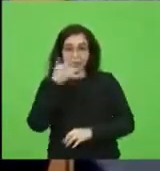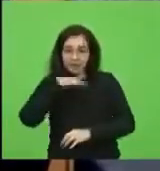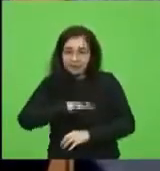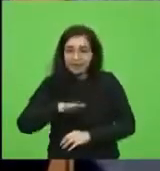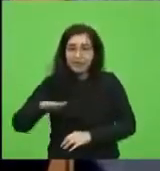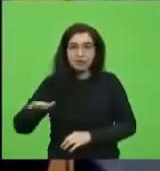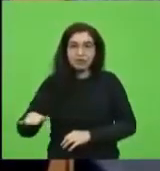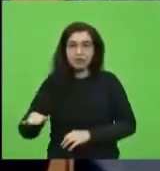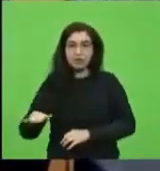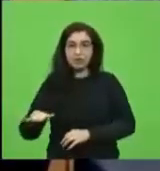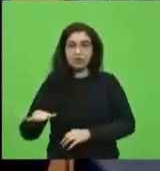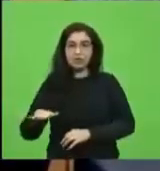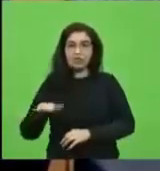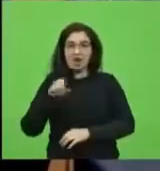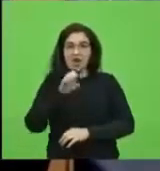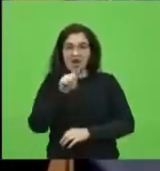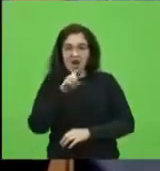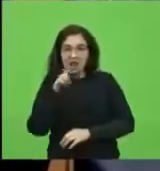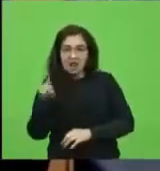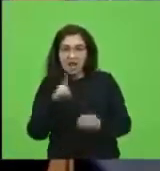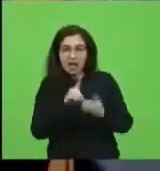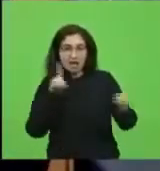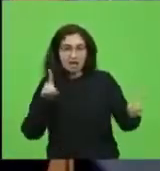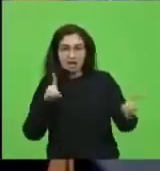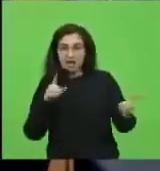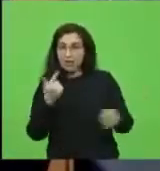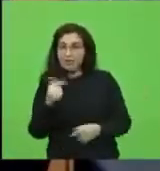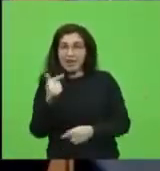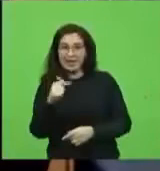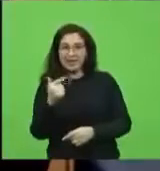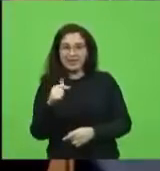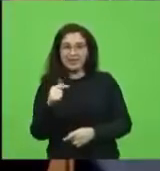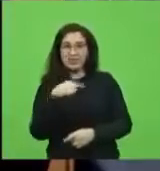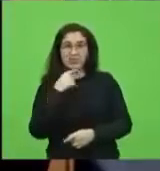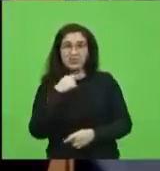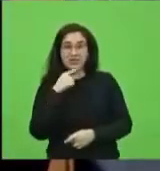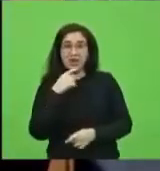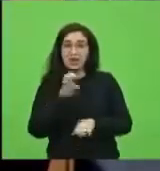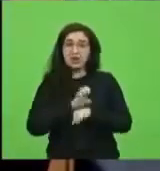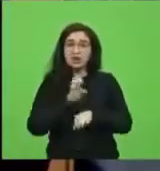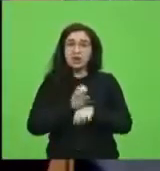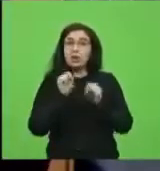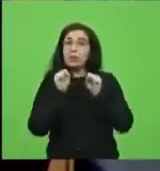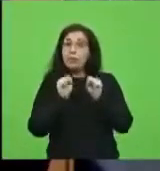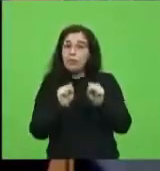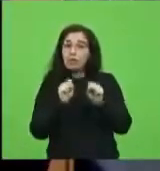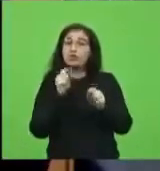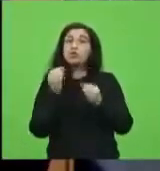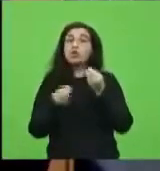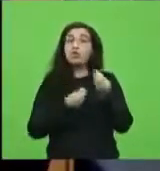à distância. O governo do estado, muitas vezes, pode virar as costas,